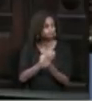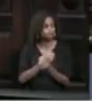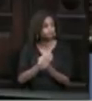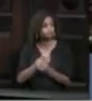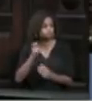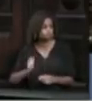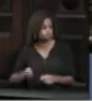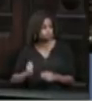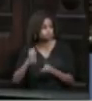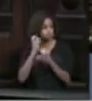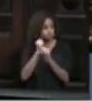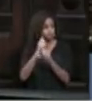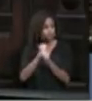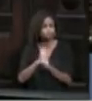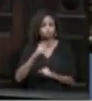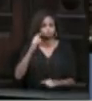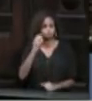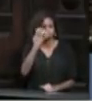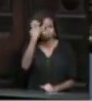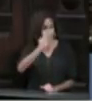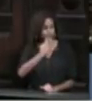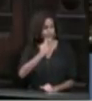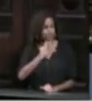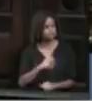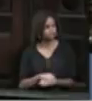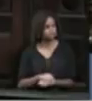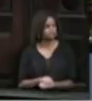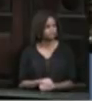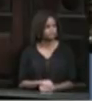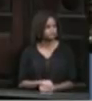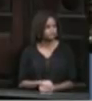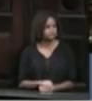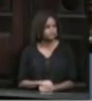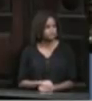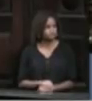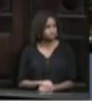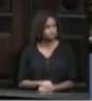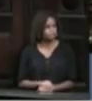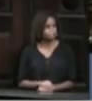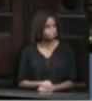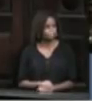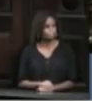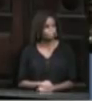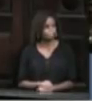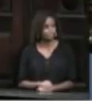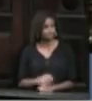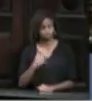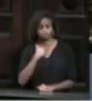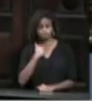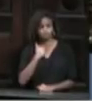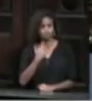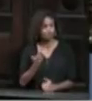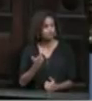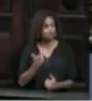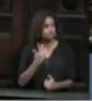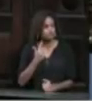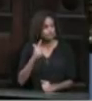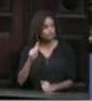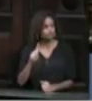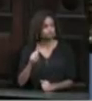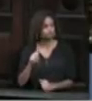são gravíssimas, deputado, são gravíssimas, não tem como a não ser por um arranjo político de tentar